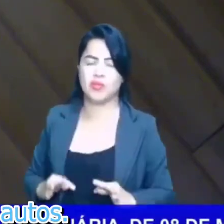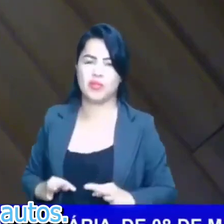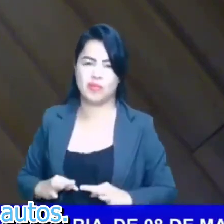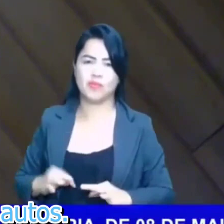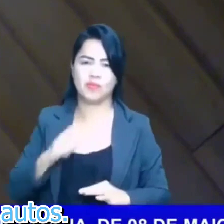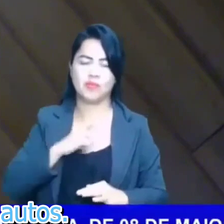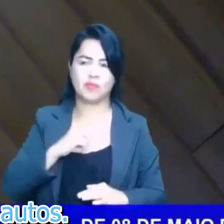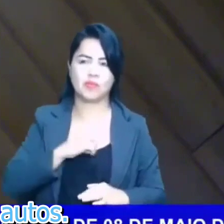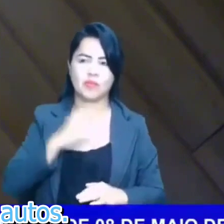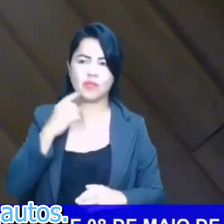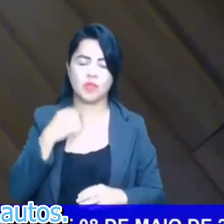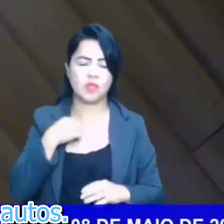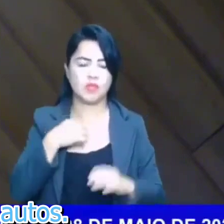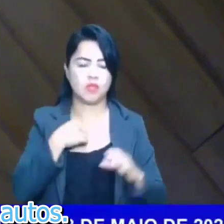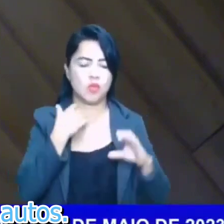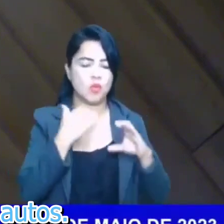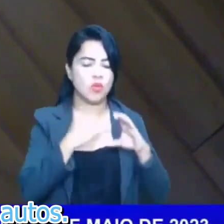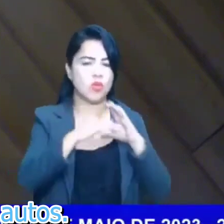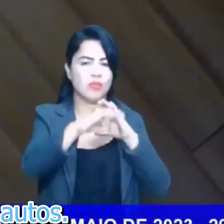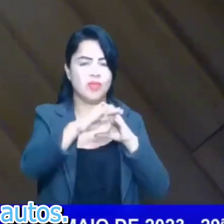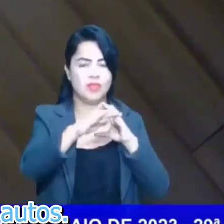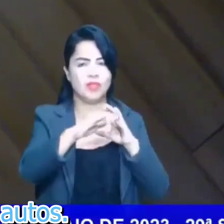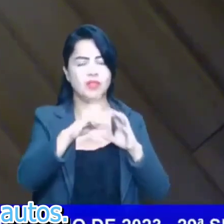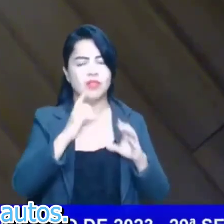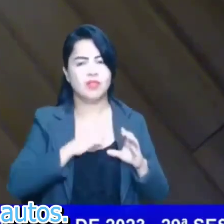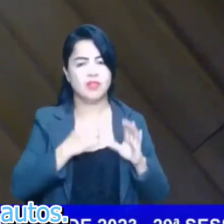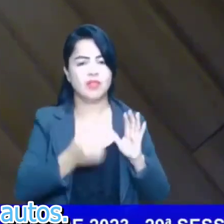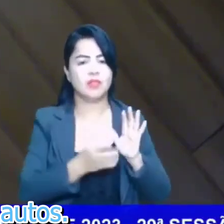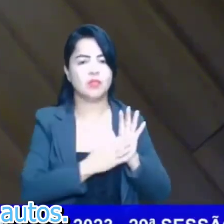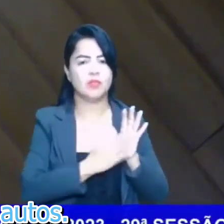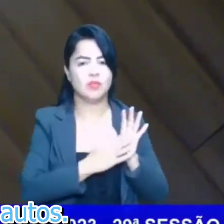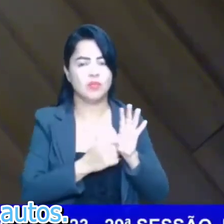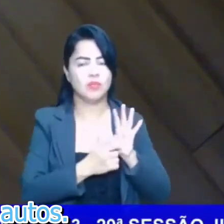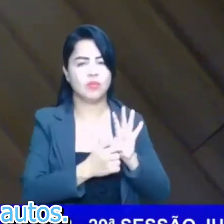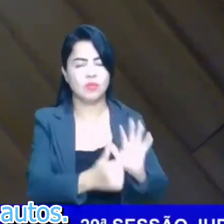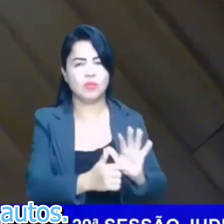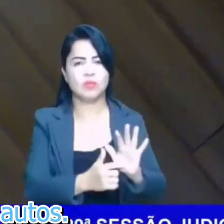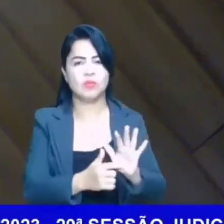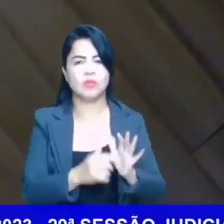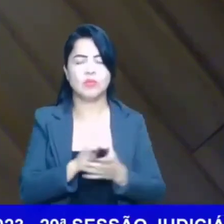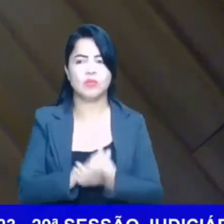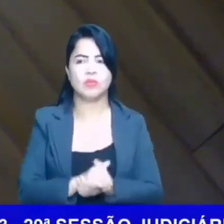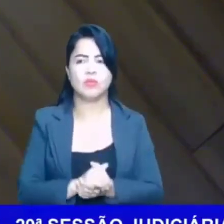onde ficou registrado, e eu trouxe isso nos autos,